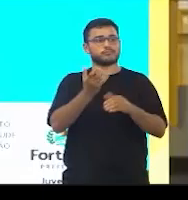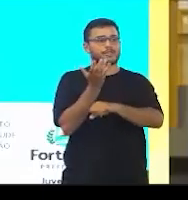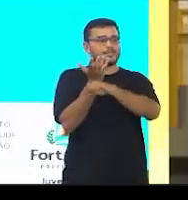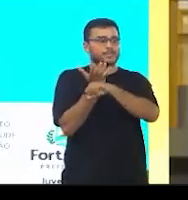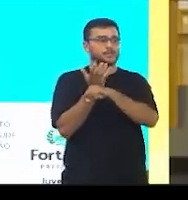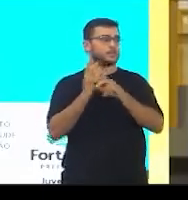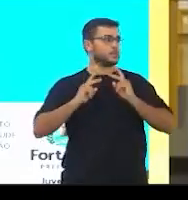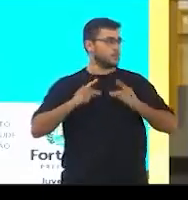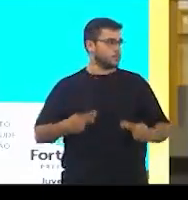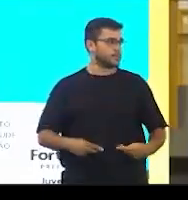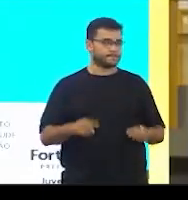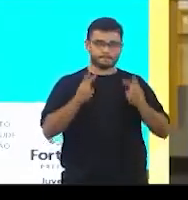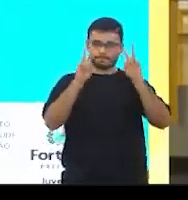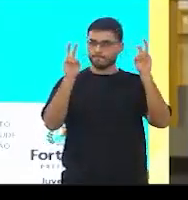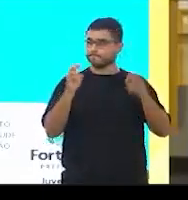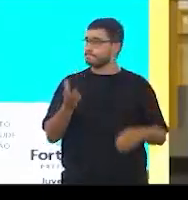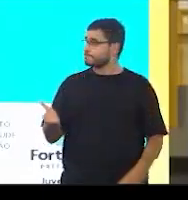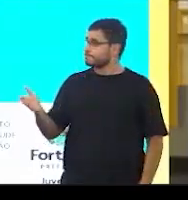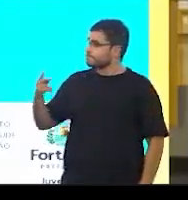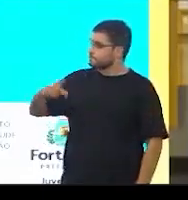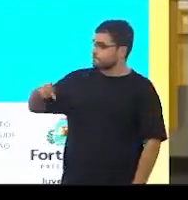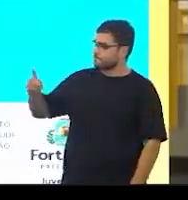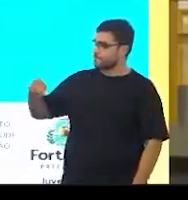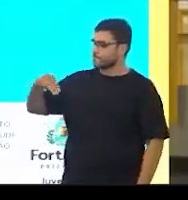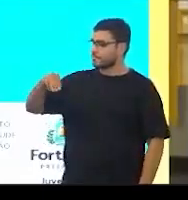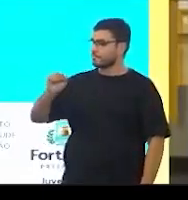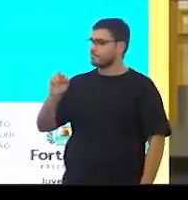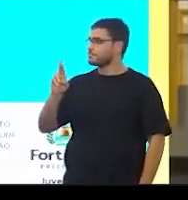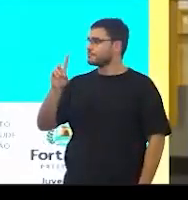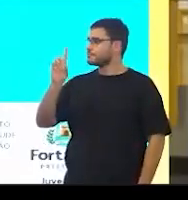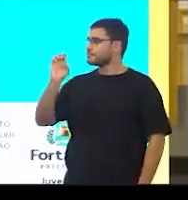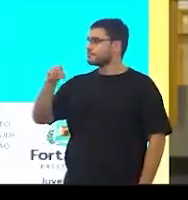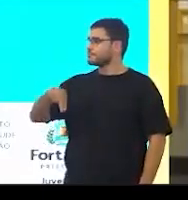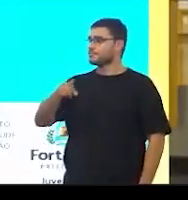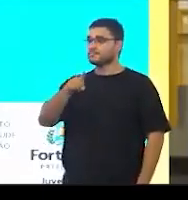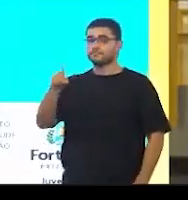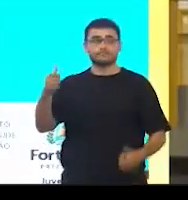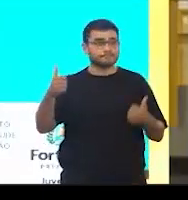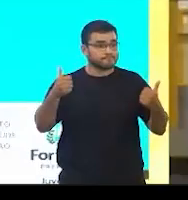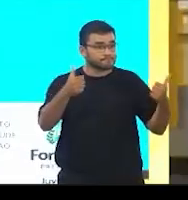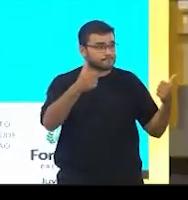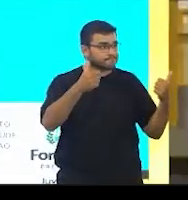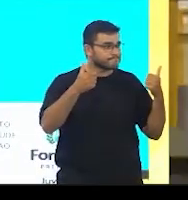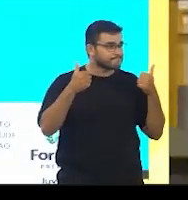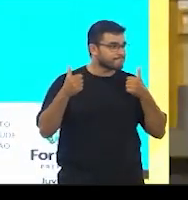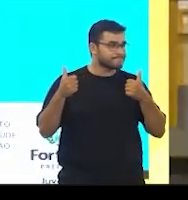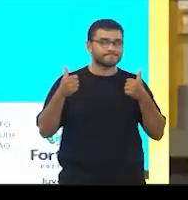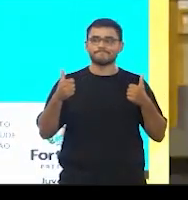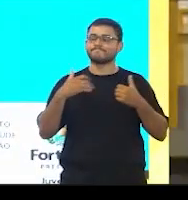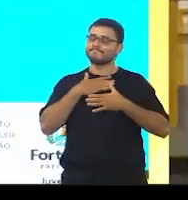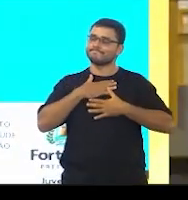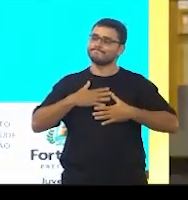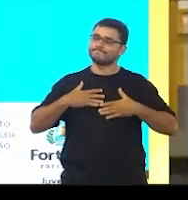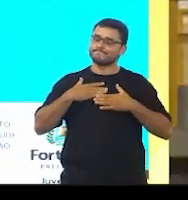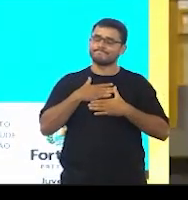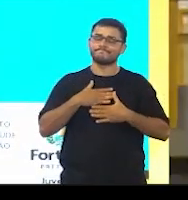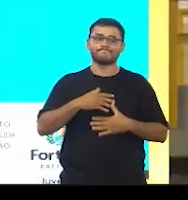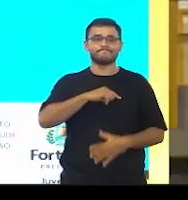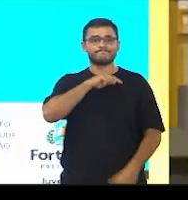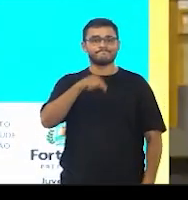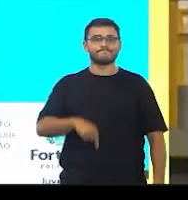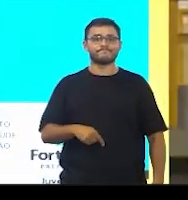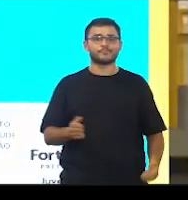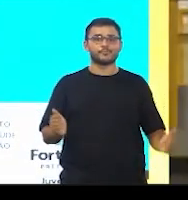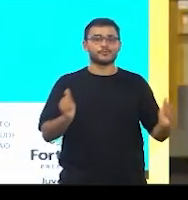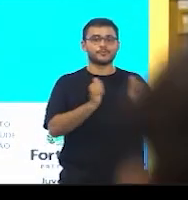lado, professor Marden Moura. Tudo bem, pessoal? Boa tarde, como é que vocês estão? Satisfação muito grande estar aqui com vocês, tá bom? Ao lado do